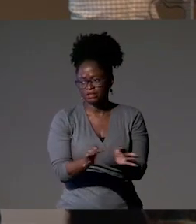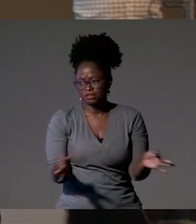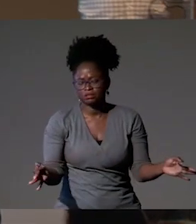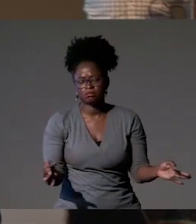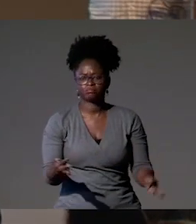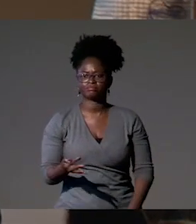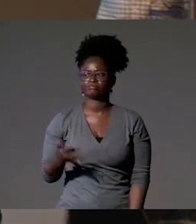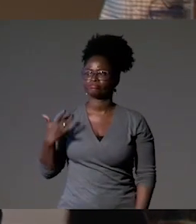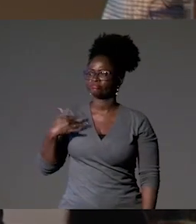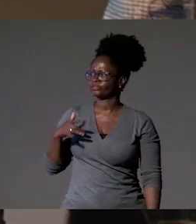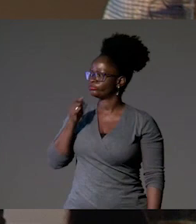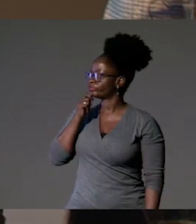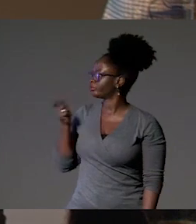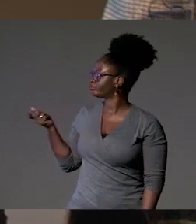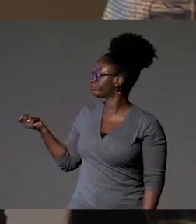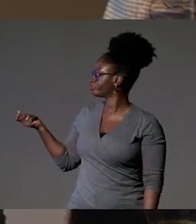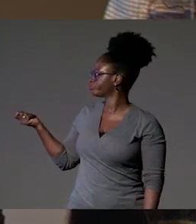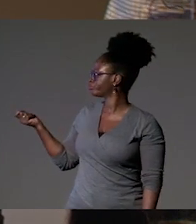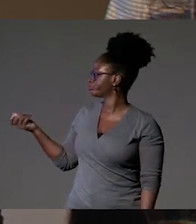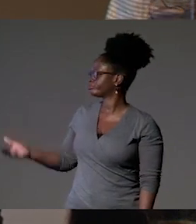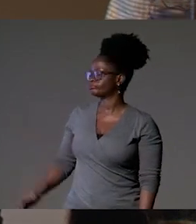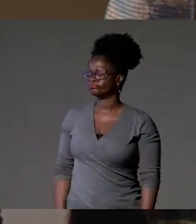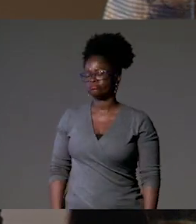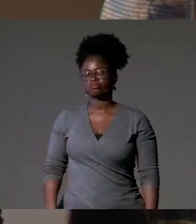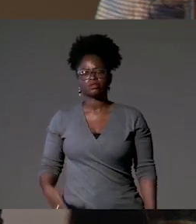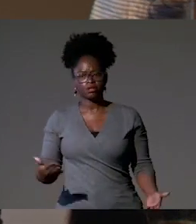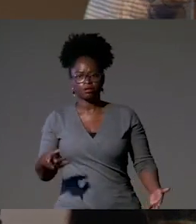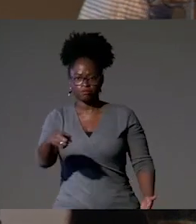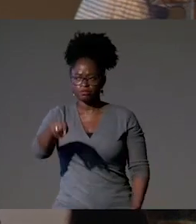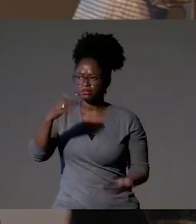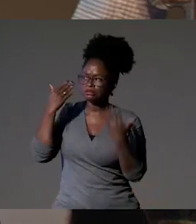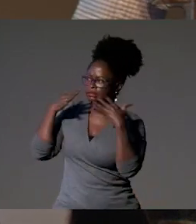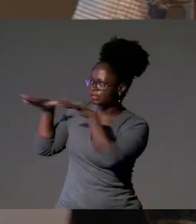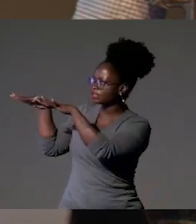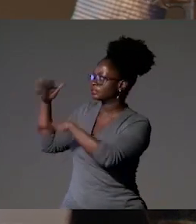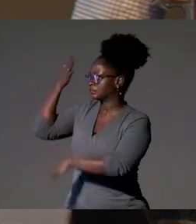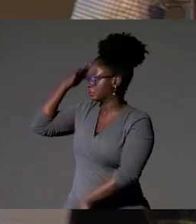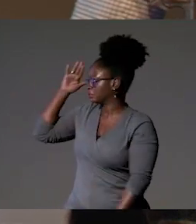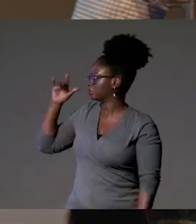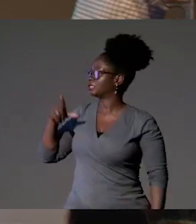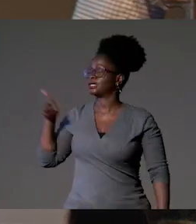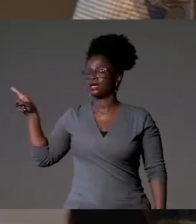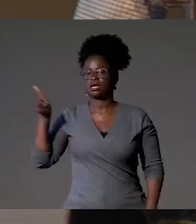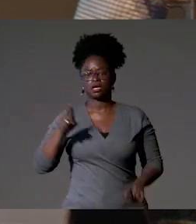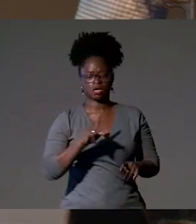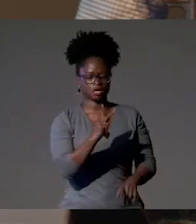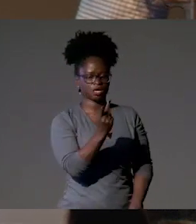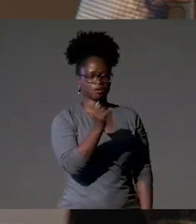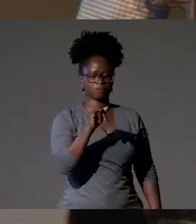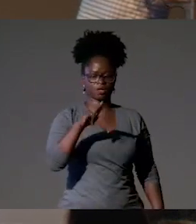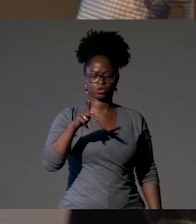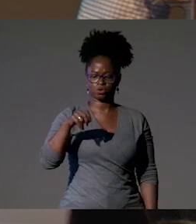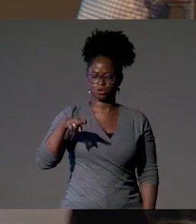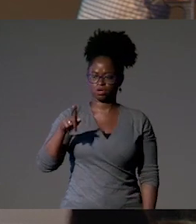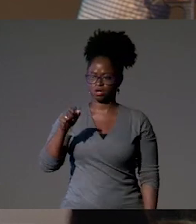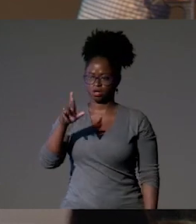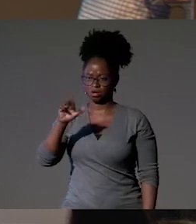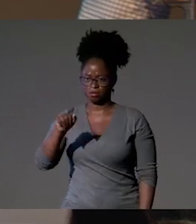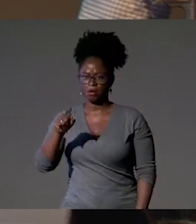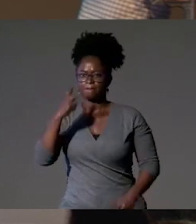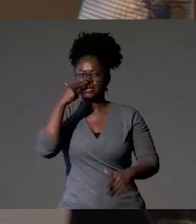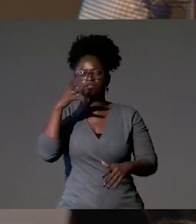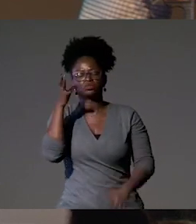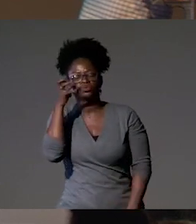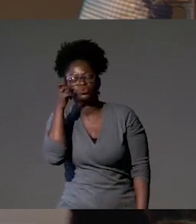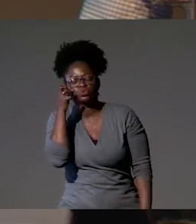eu não estou com apontador. Muito simples, que dá para vocês entenderem. Isso a gente chama hipnograma. Isso aqui é como se fosse um mapa do sono da